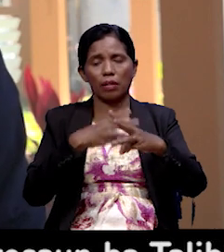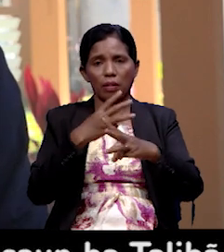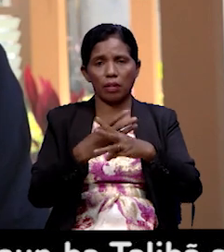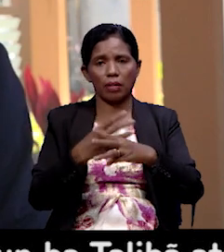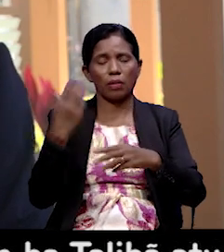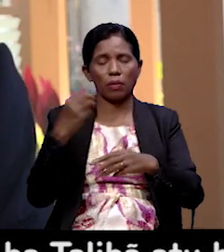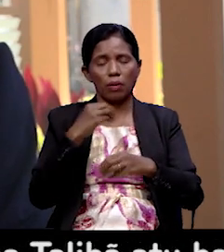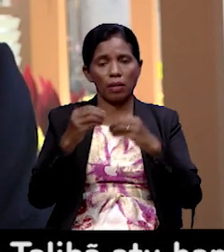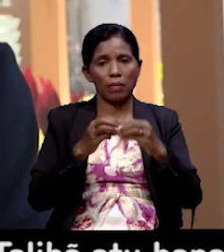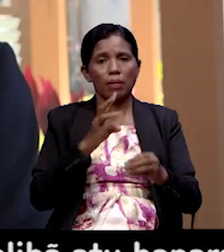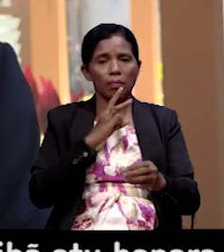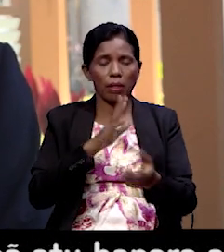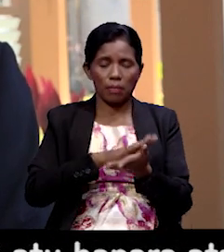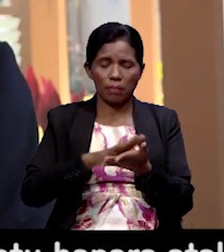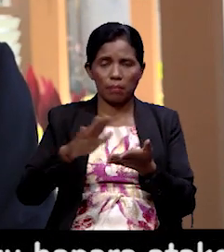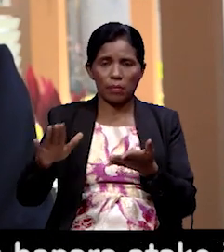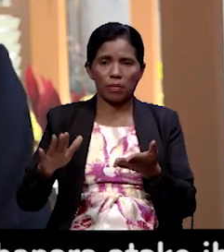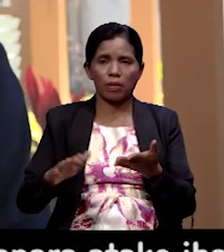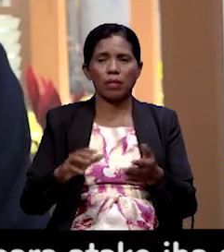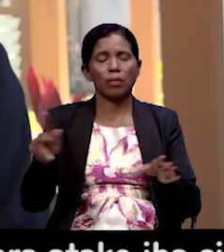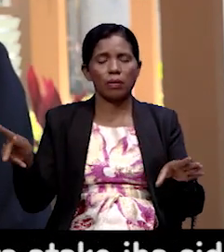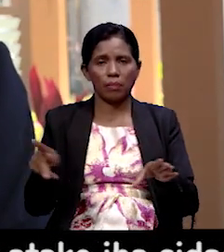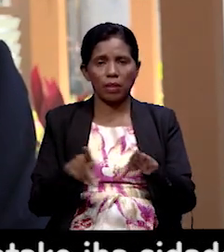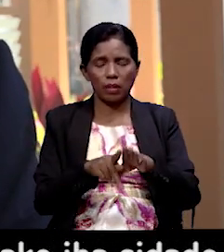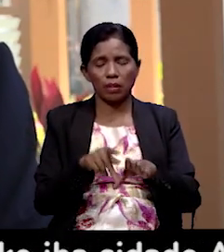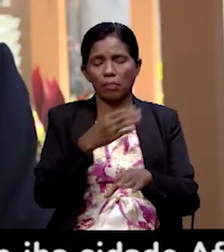e saneamento. O World Bank participa